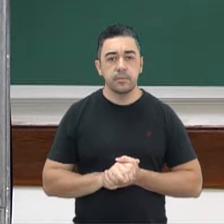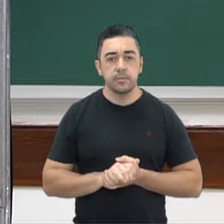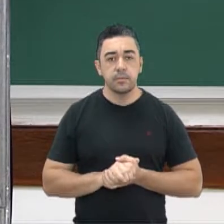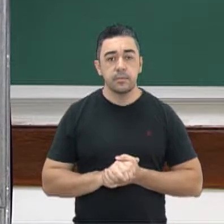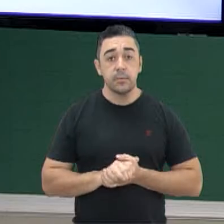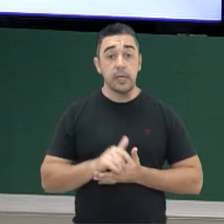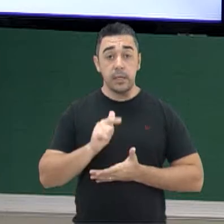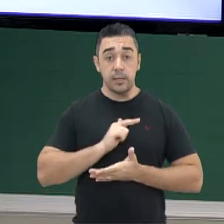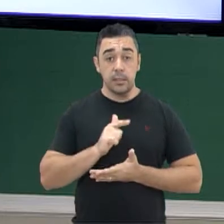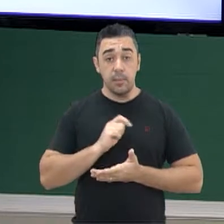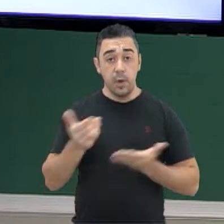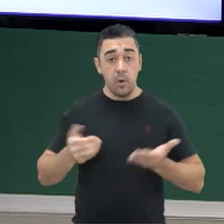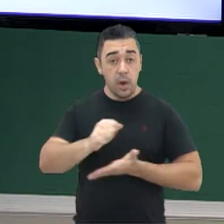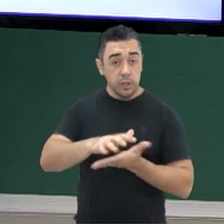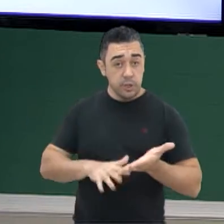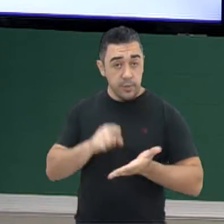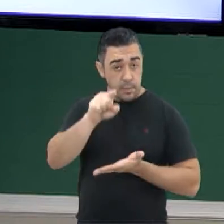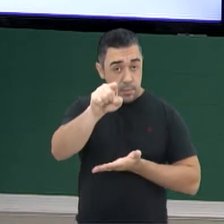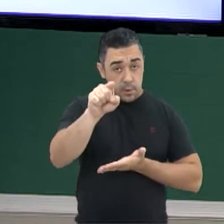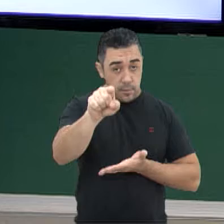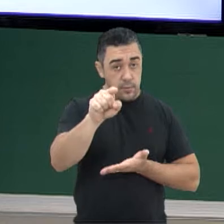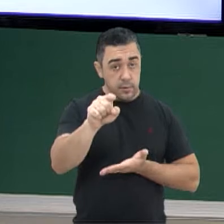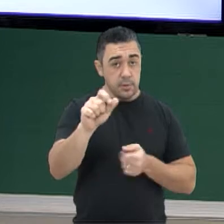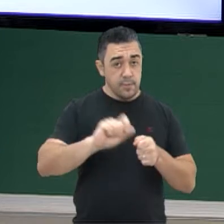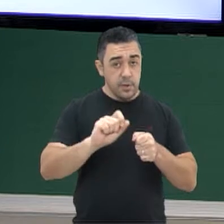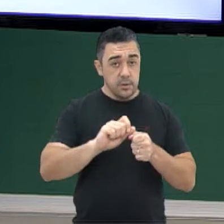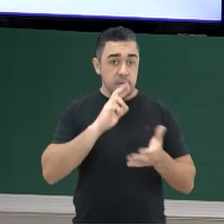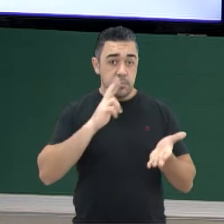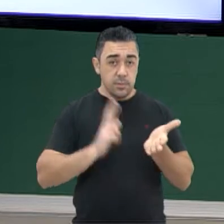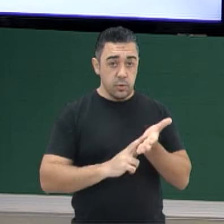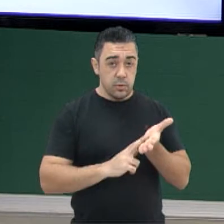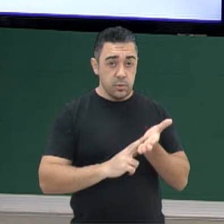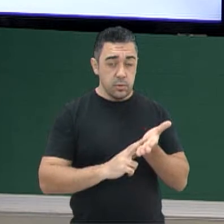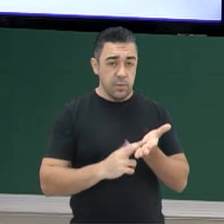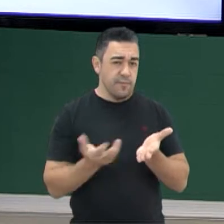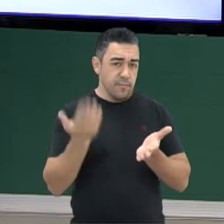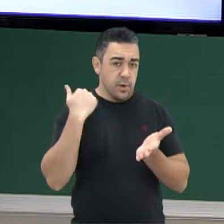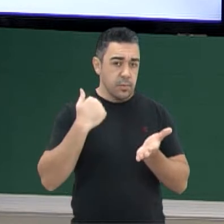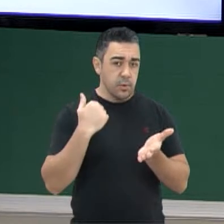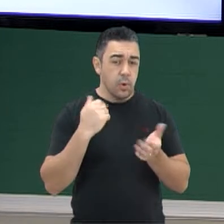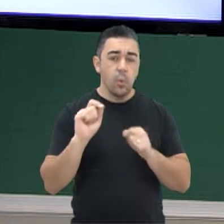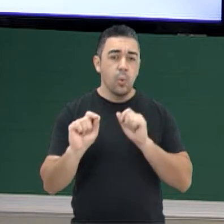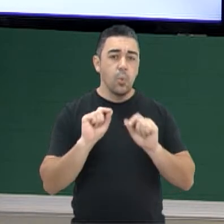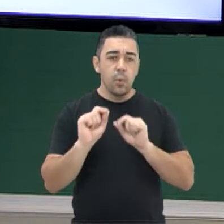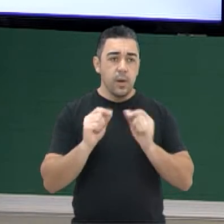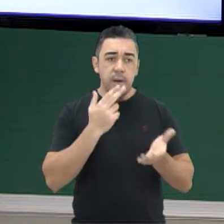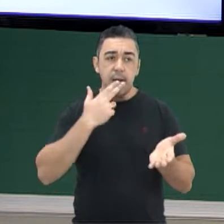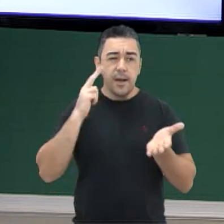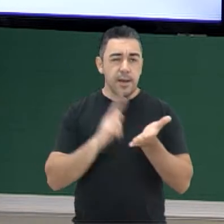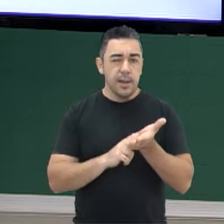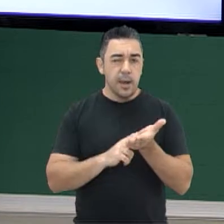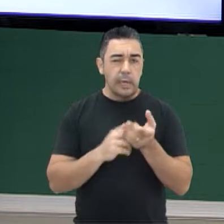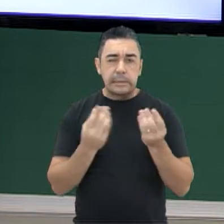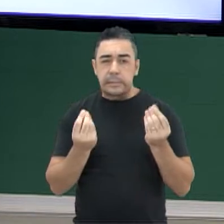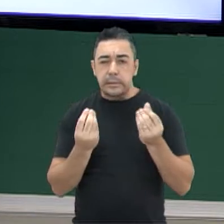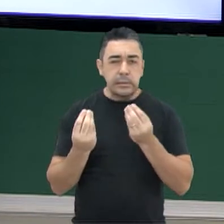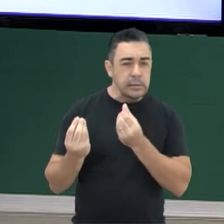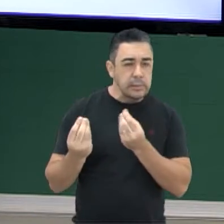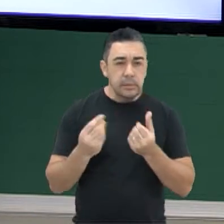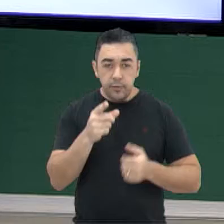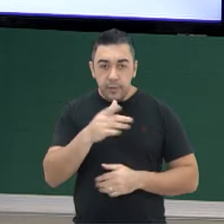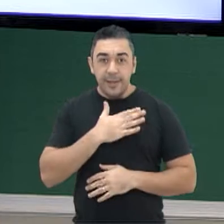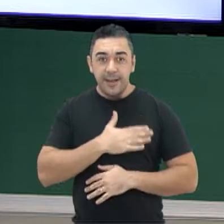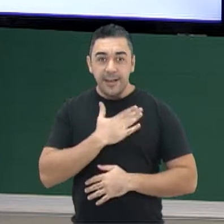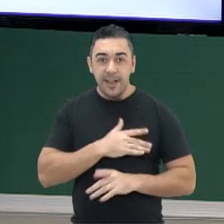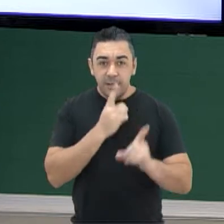aqui uma atividade para vocês resolverem. Vamos lá, é uma carta enigmática. Vocês